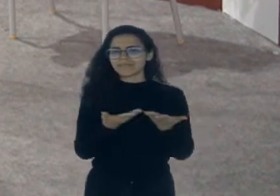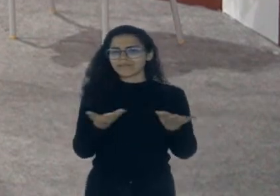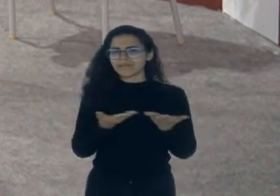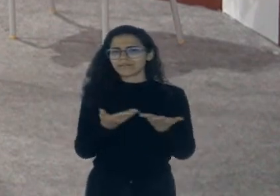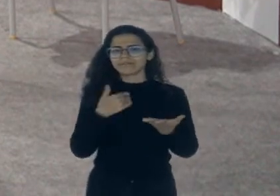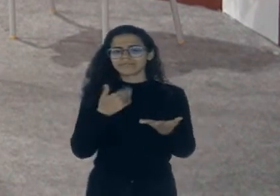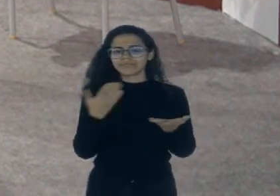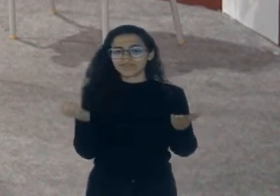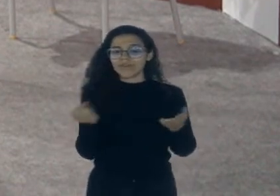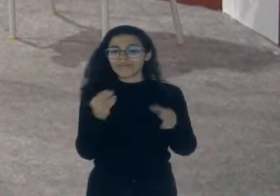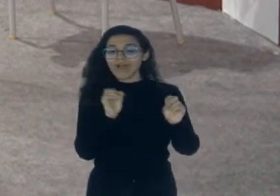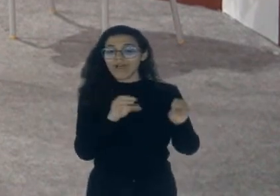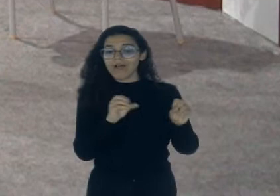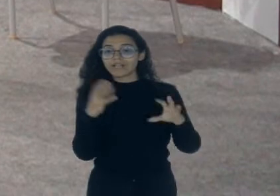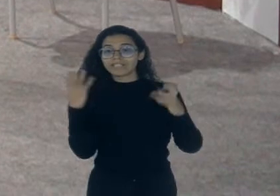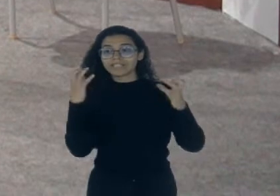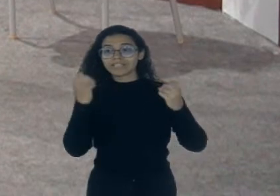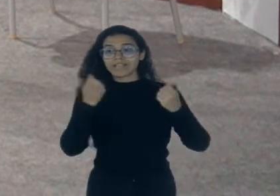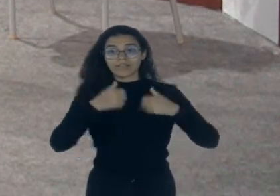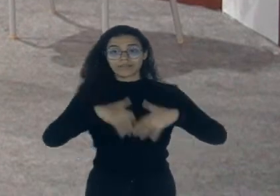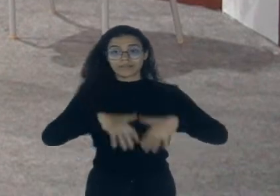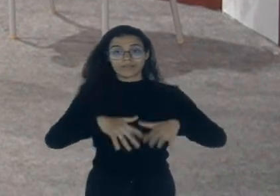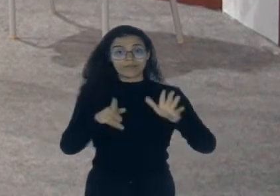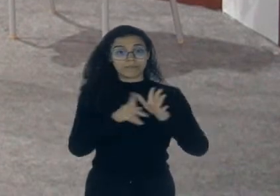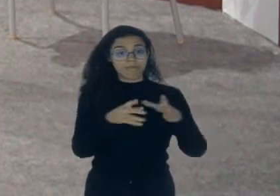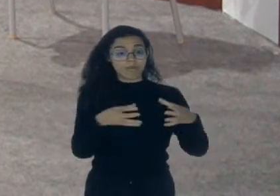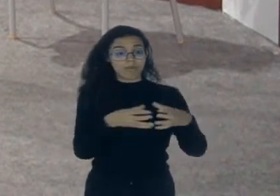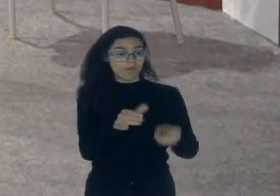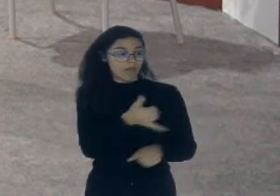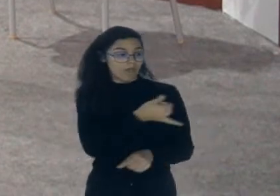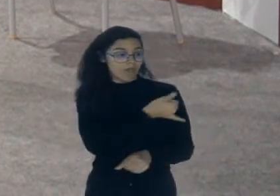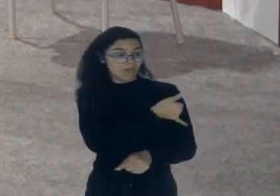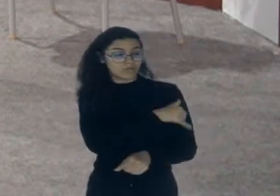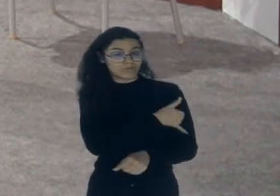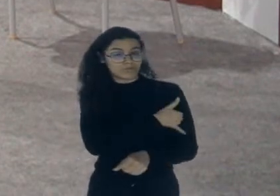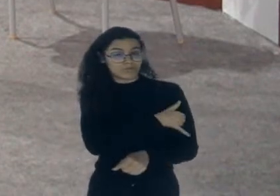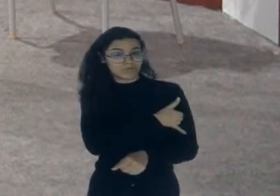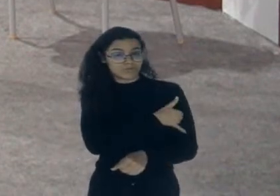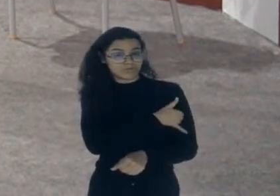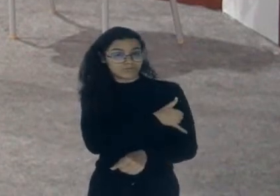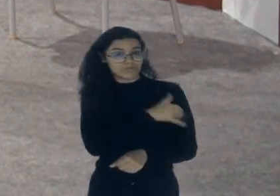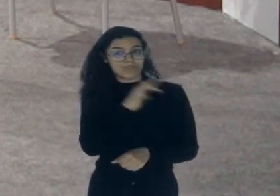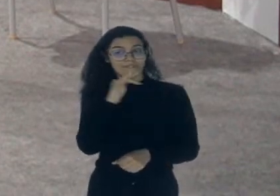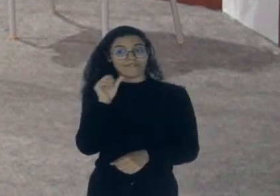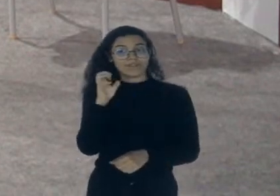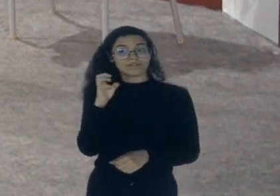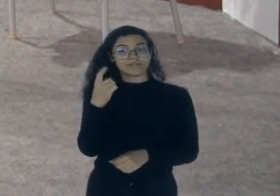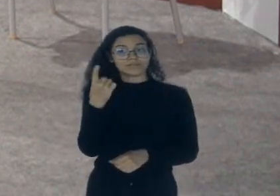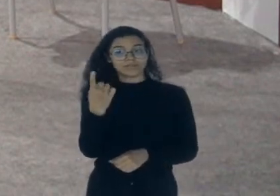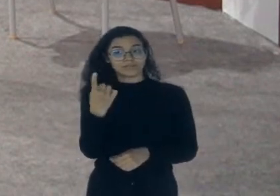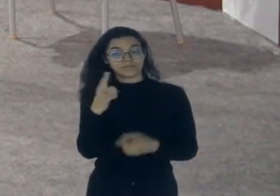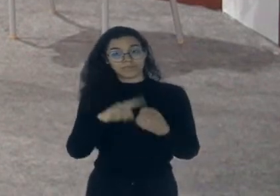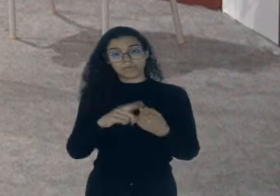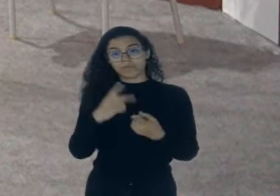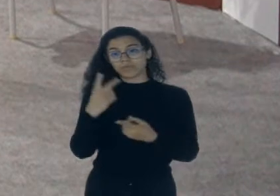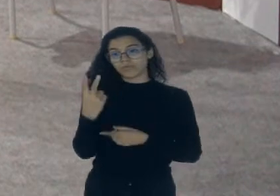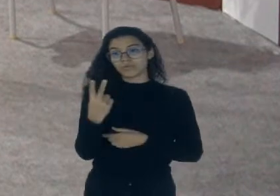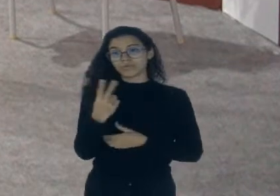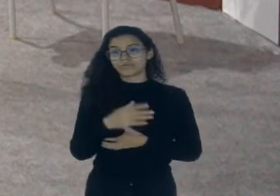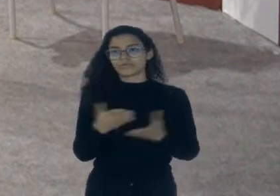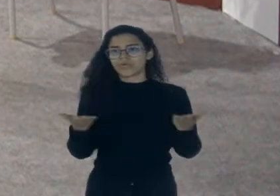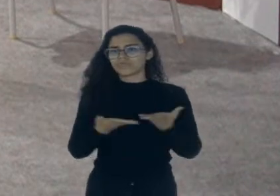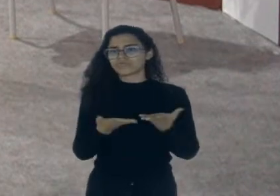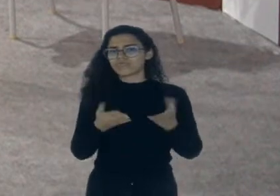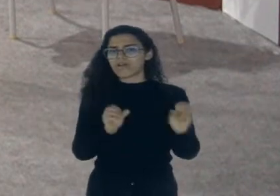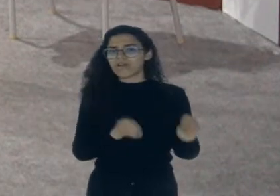de Ciências da Natureza para a EJA, Educação de Jovens e Adultos, precisamente fase 1 e fase 2. Na aula de